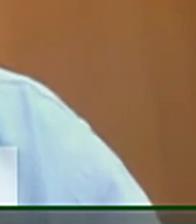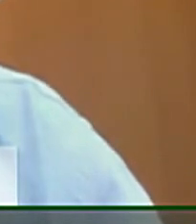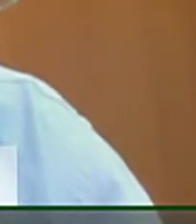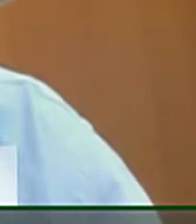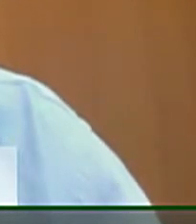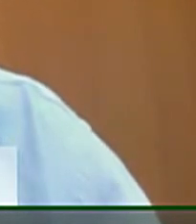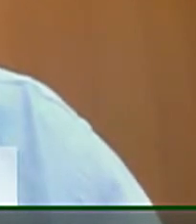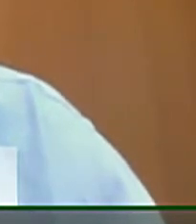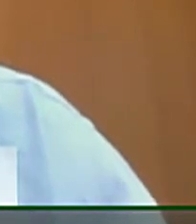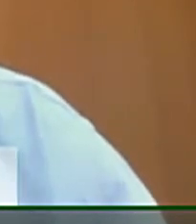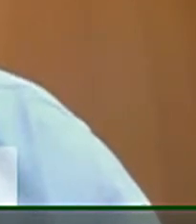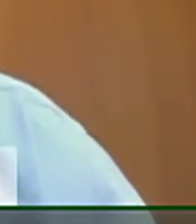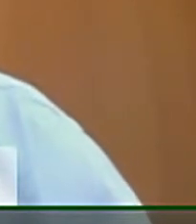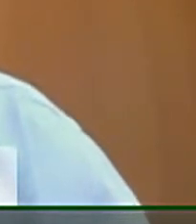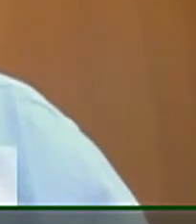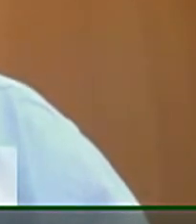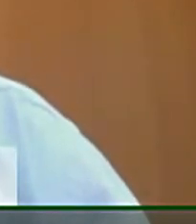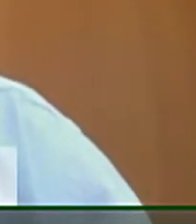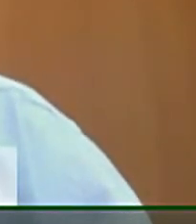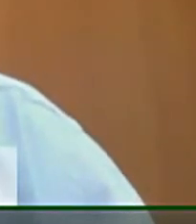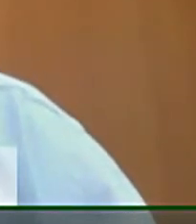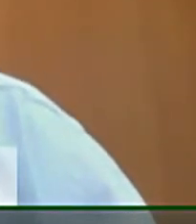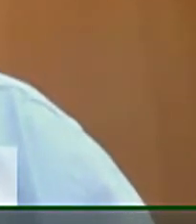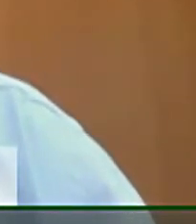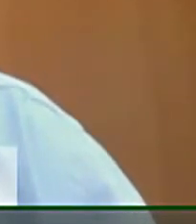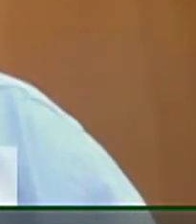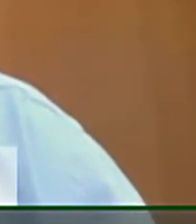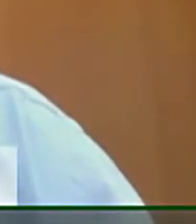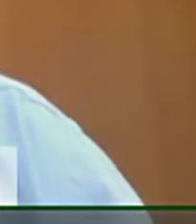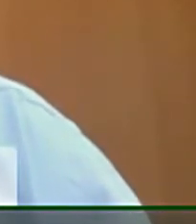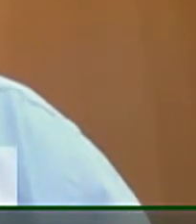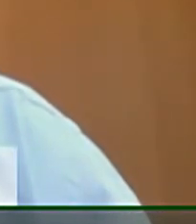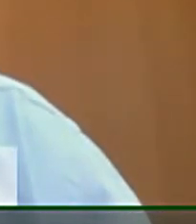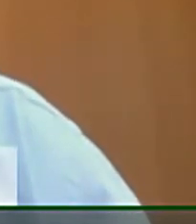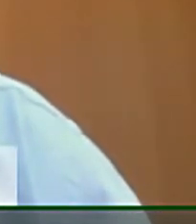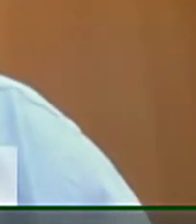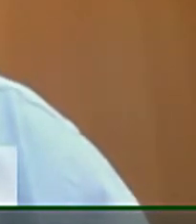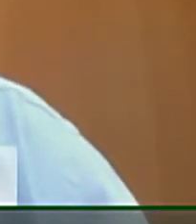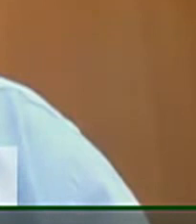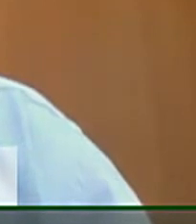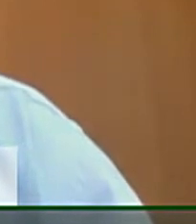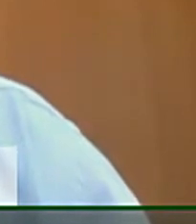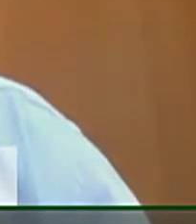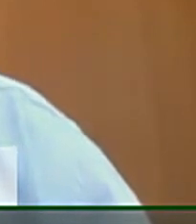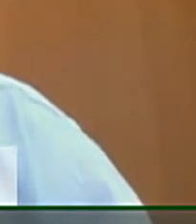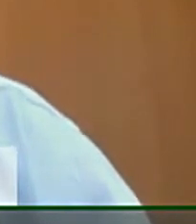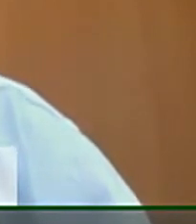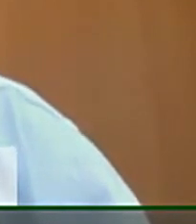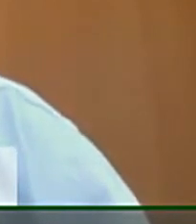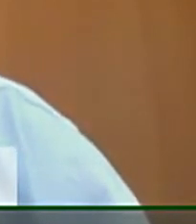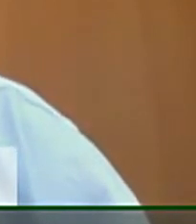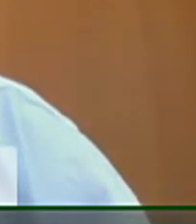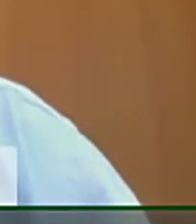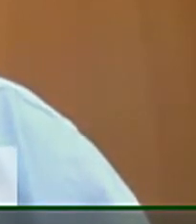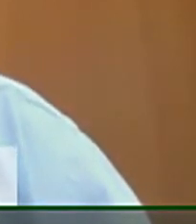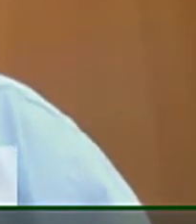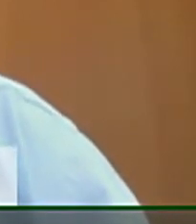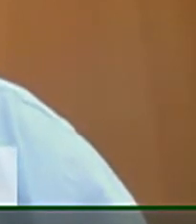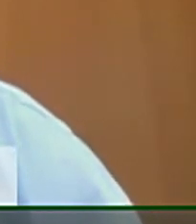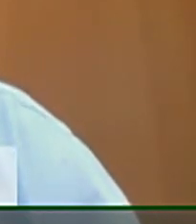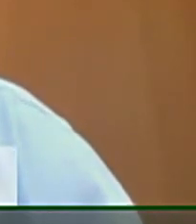e Habitação. Inclusive, eu falava alguns meses atrás com o secretário Stedley e ele me colocava